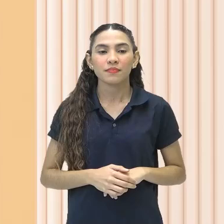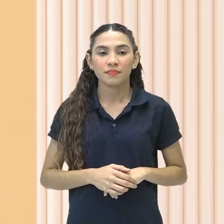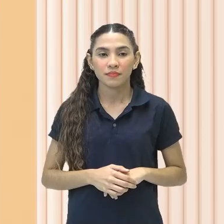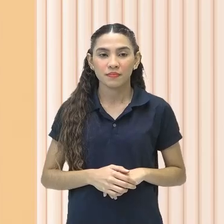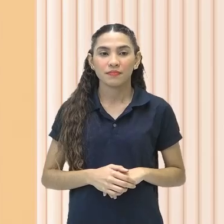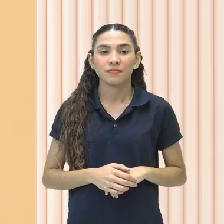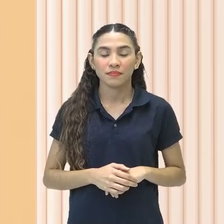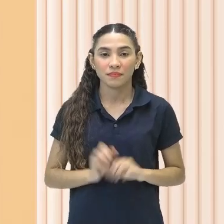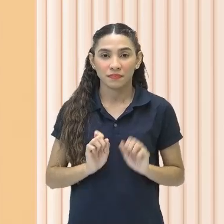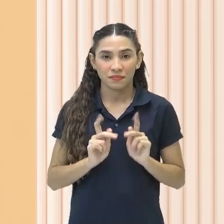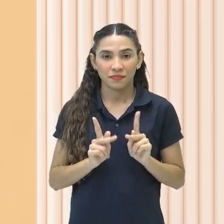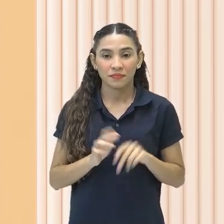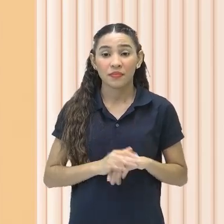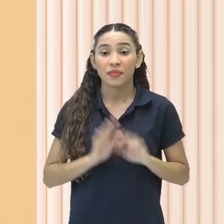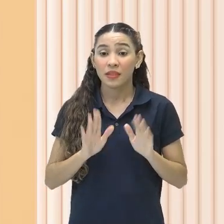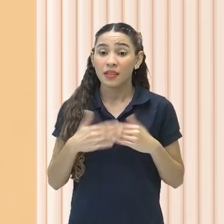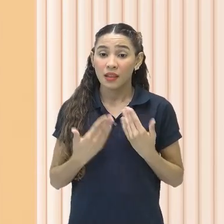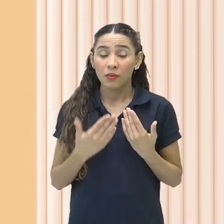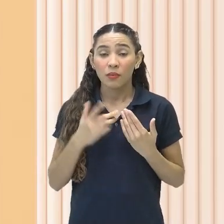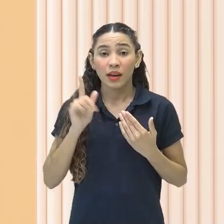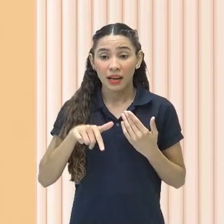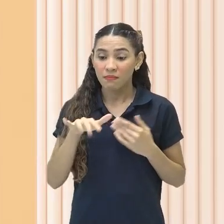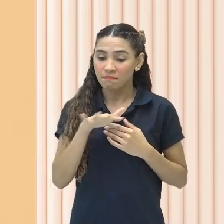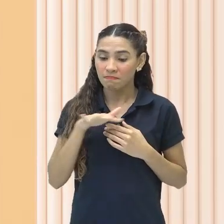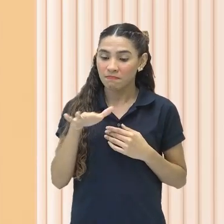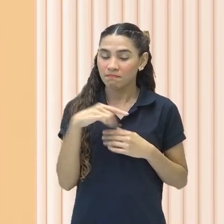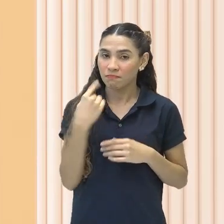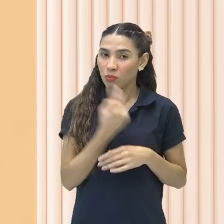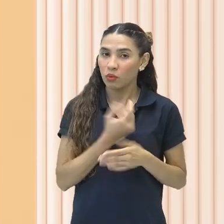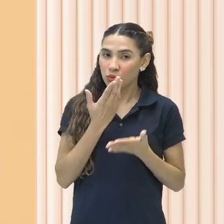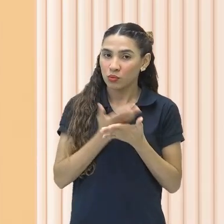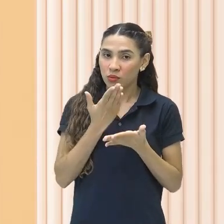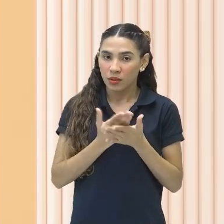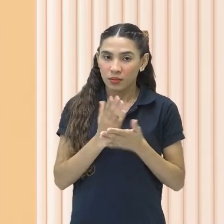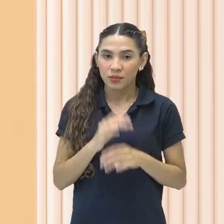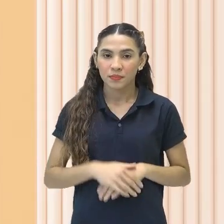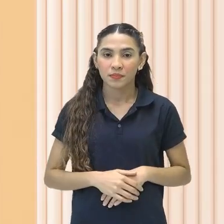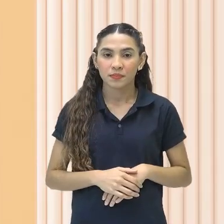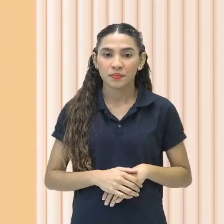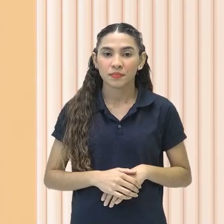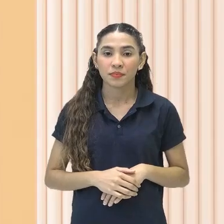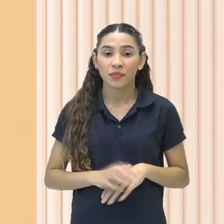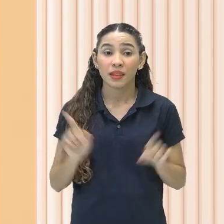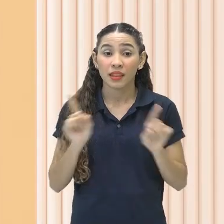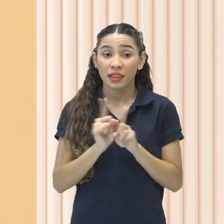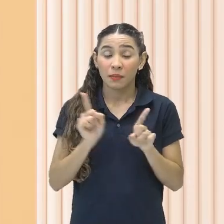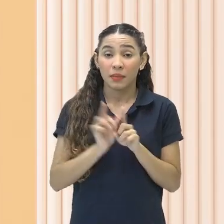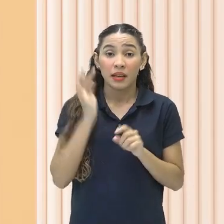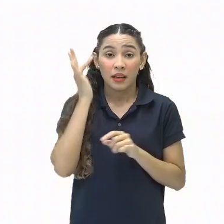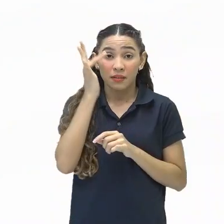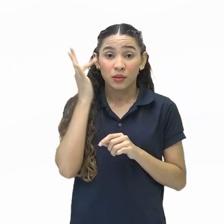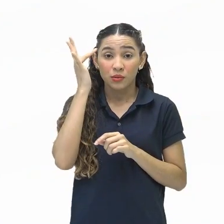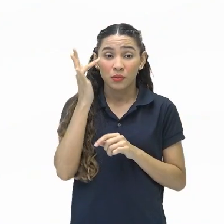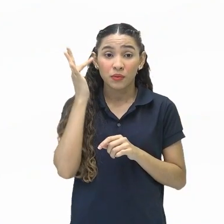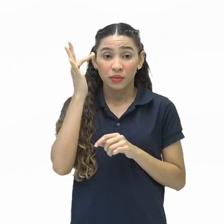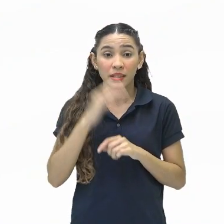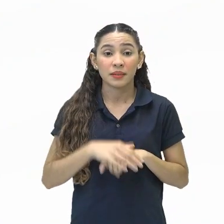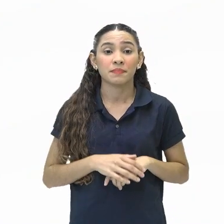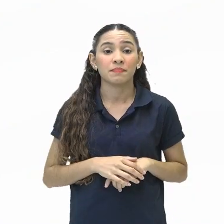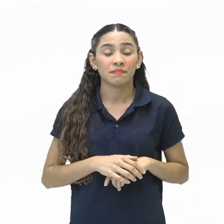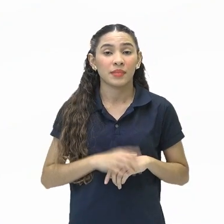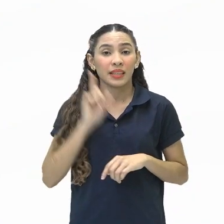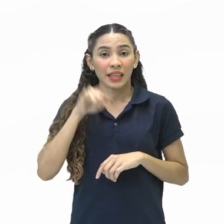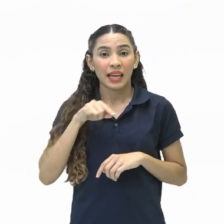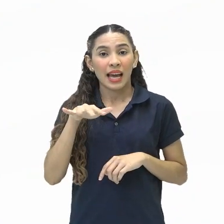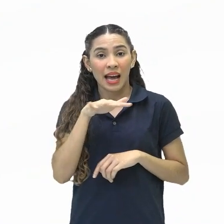resumindo. Tá bom? Então é mais ou menos nessa linha aí que nós estamos colocando isso. E a filosofia, né, que é o